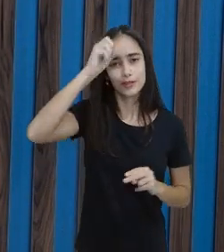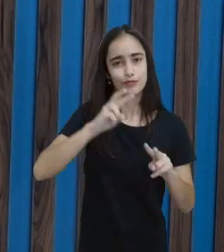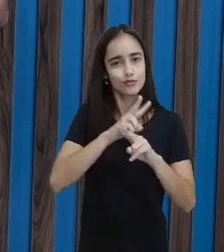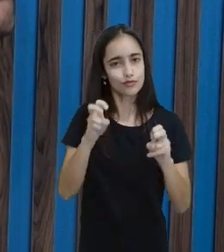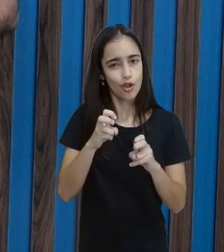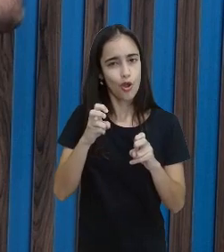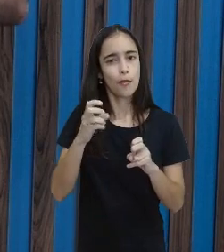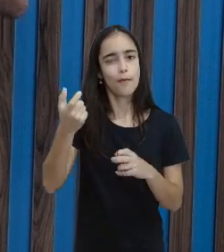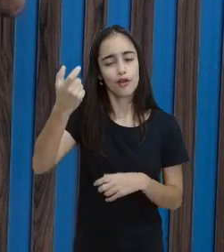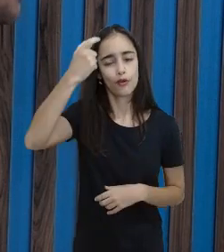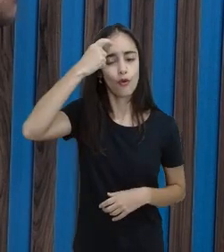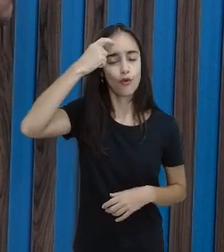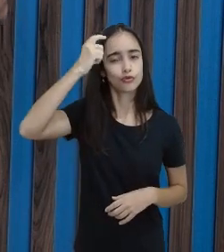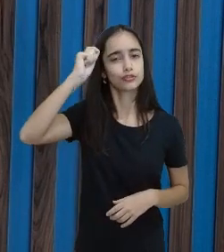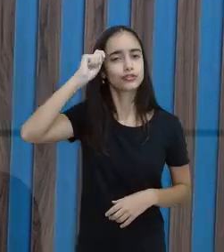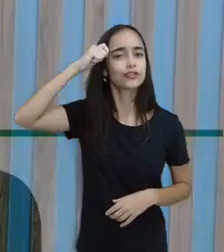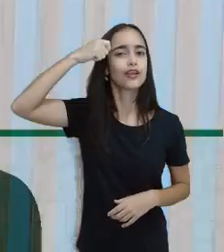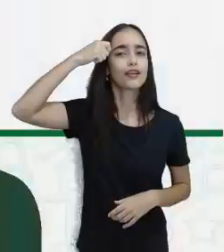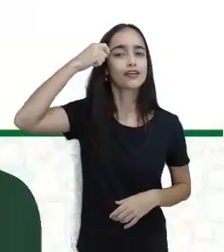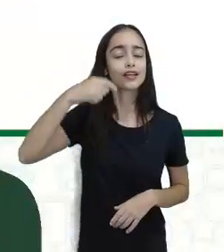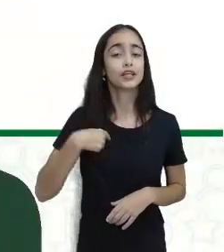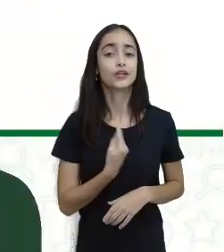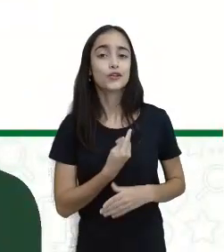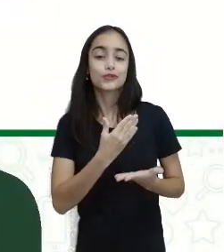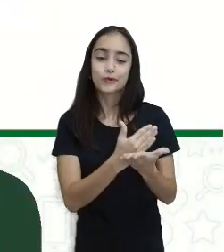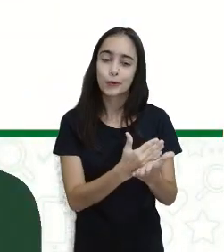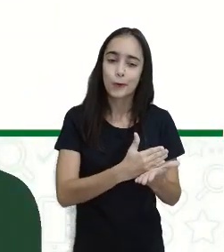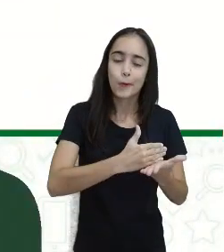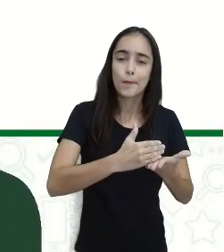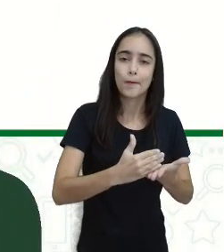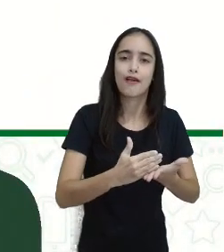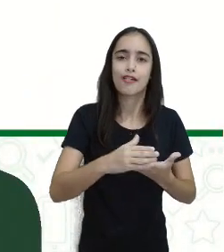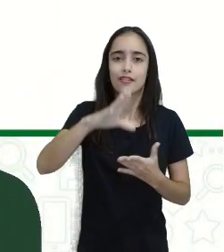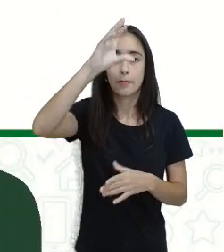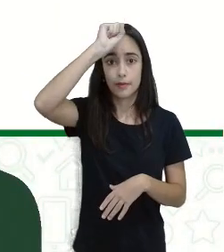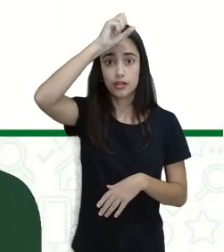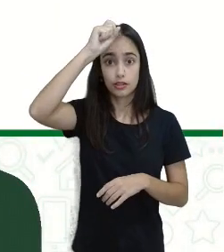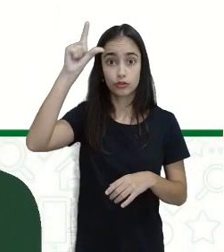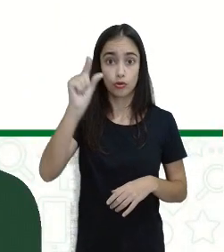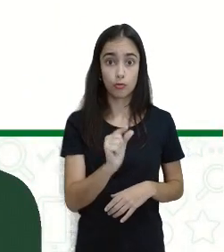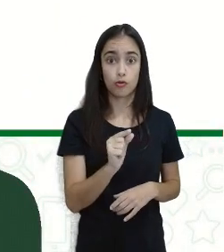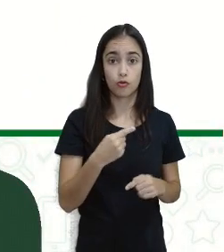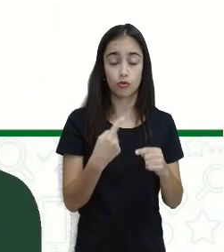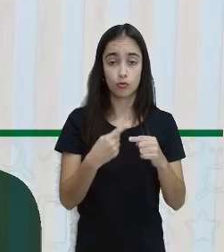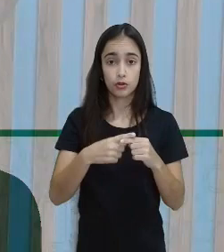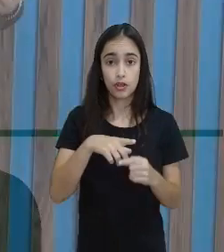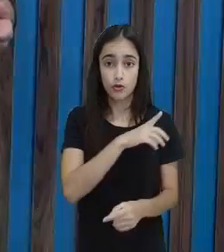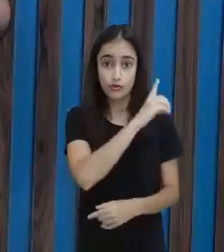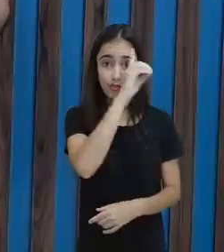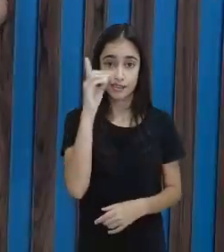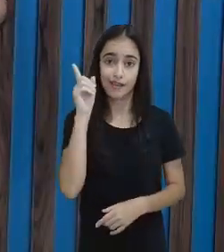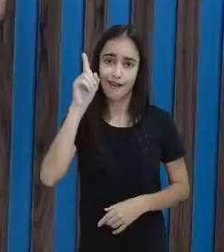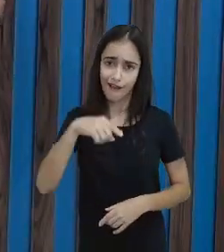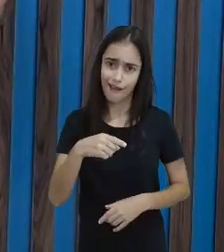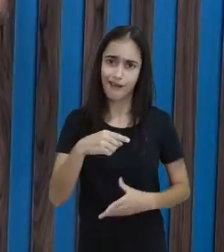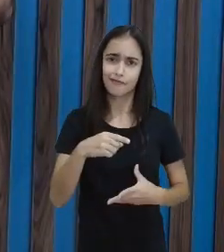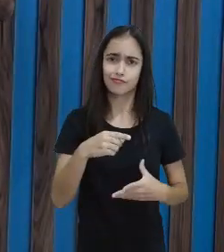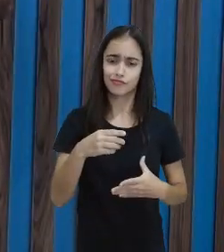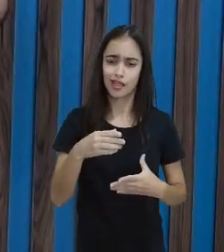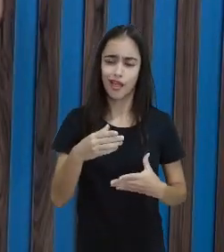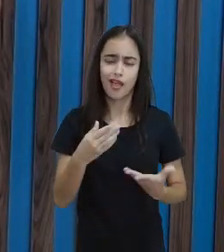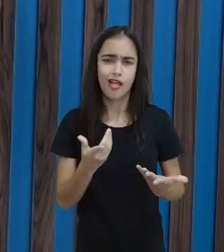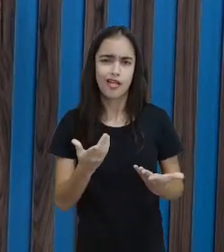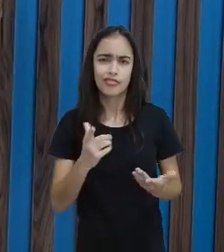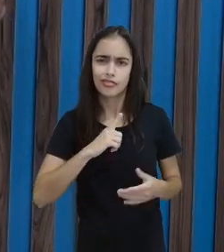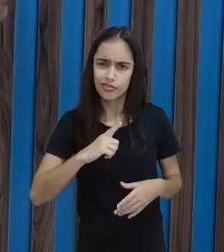já começa, né, fazendo esse paralelo, né, porque o Dia da Consciência Negra ele está associado à figura do Zumbi dos Palmares.